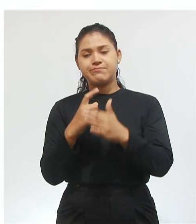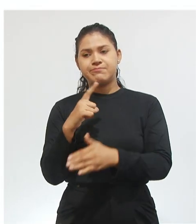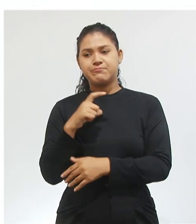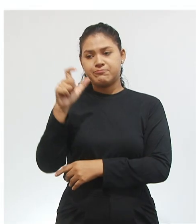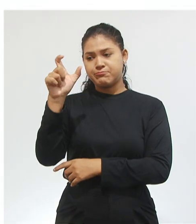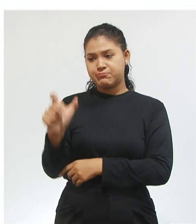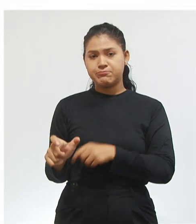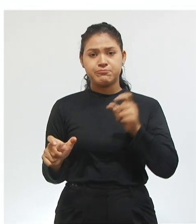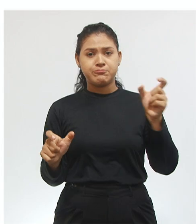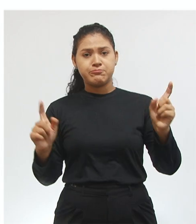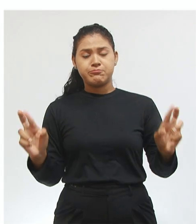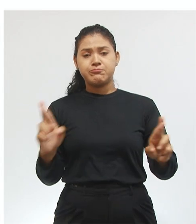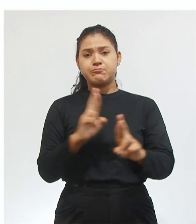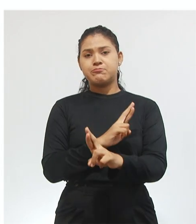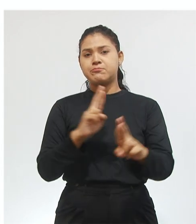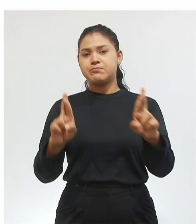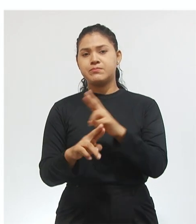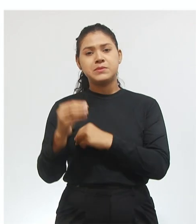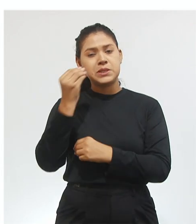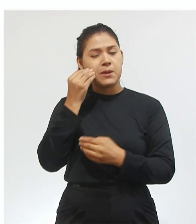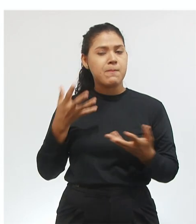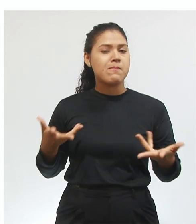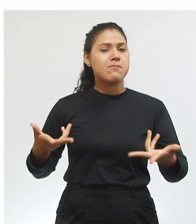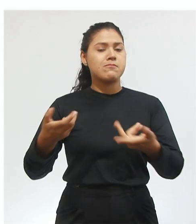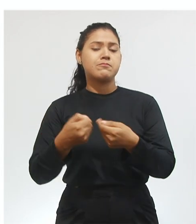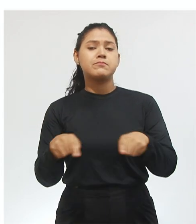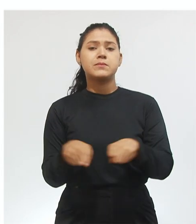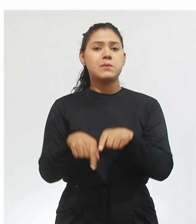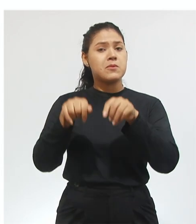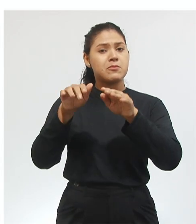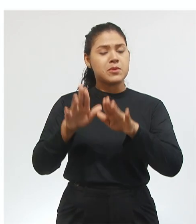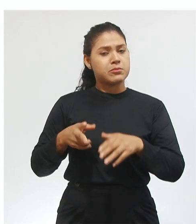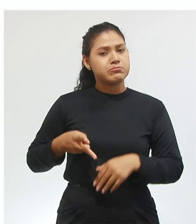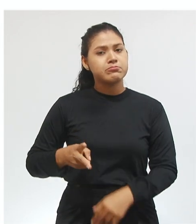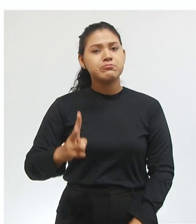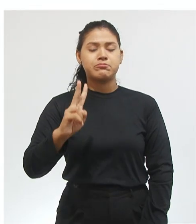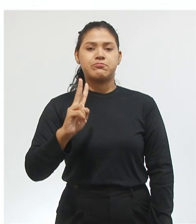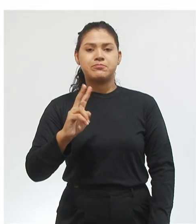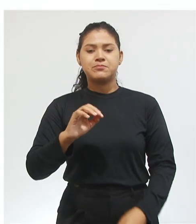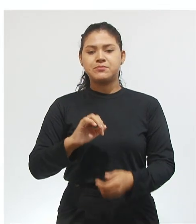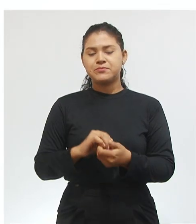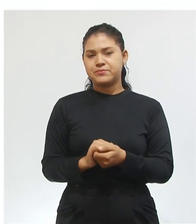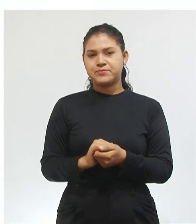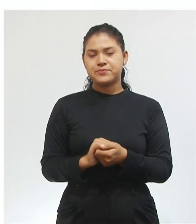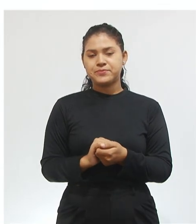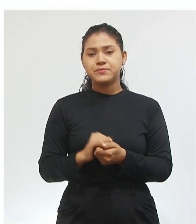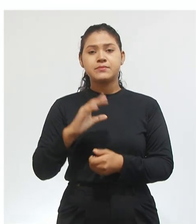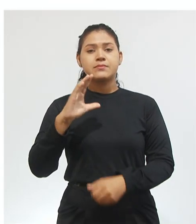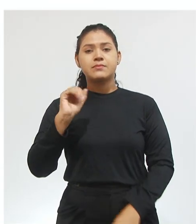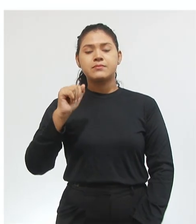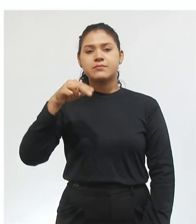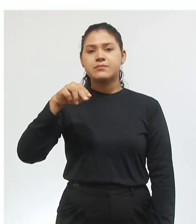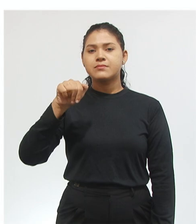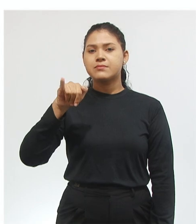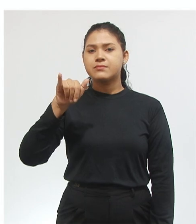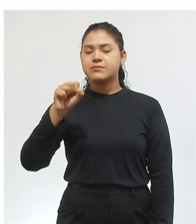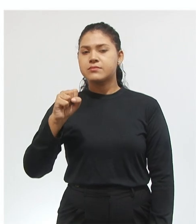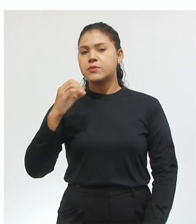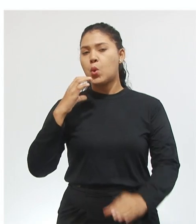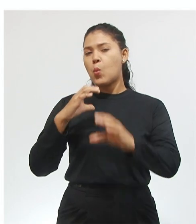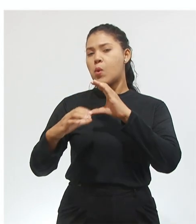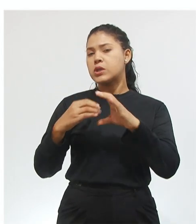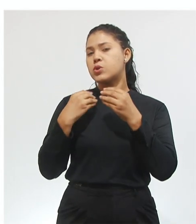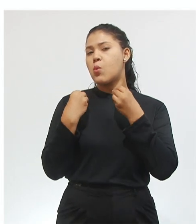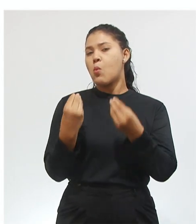clientes para conquistá-los e também para mantê-los Além disso nós temos os canais né como a sua empresa se